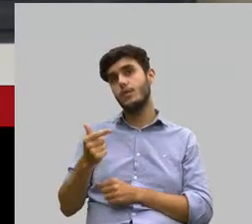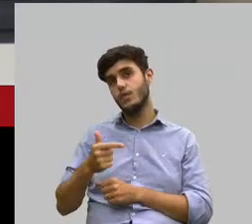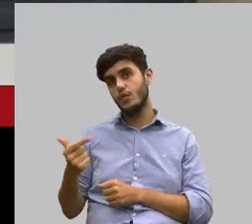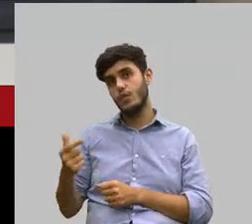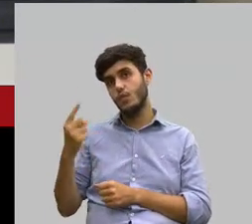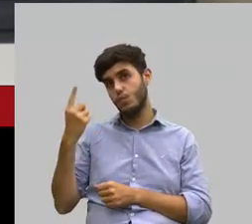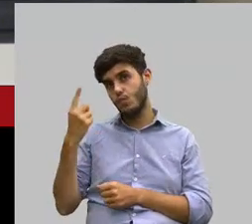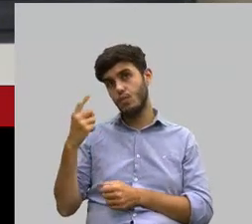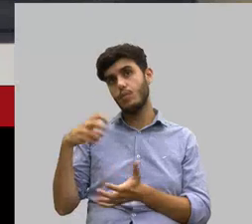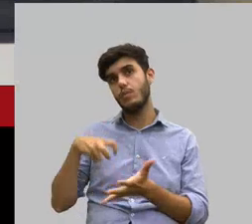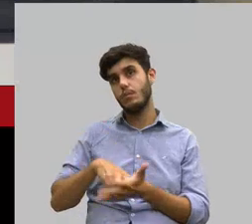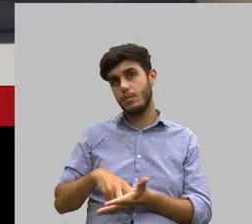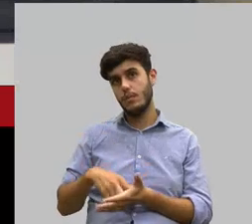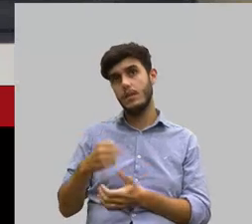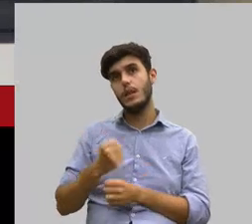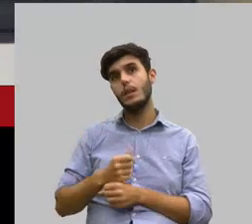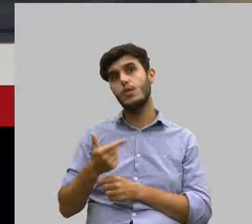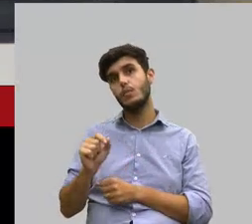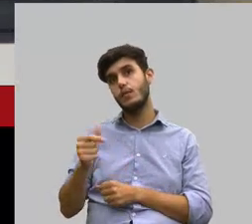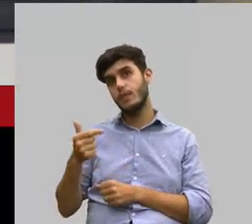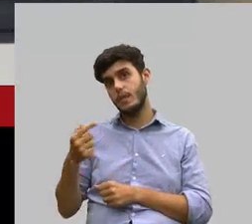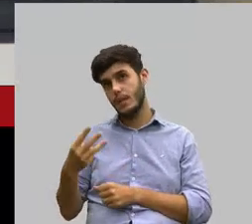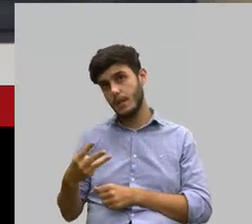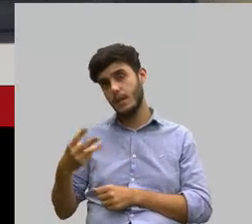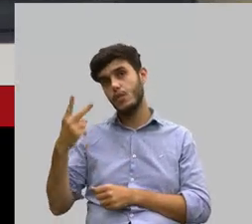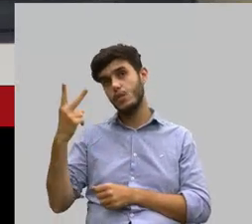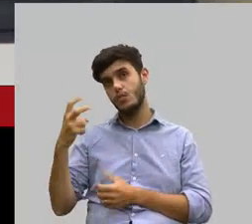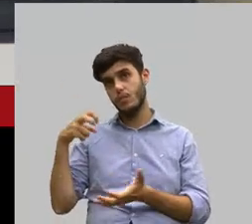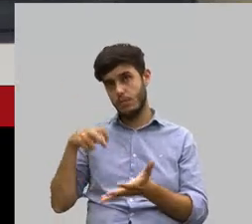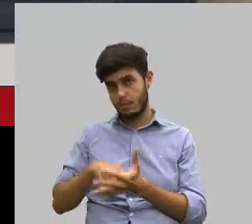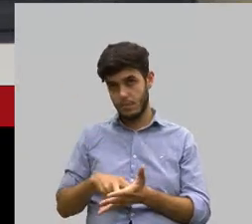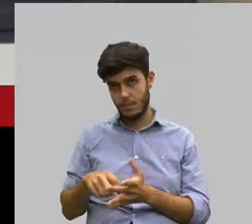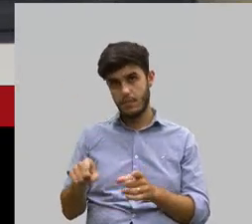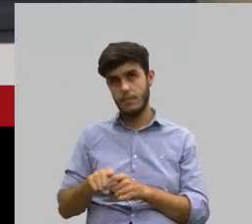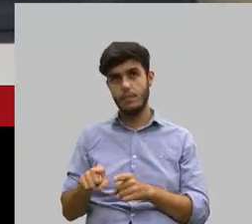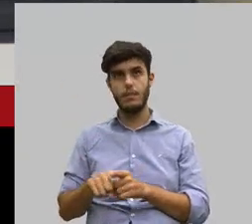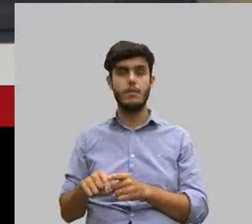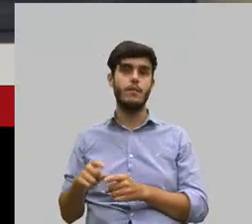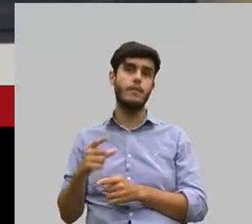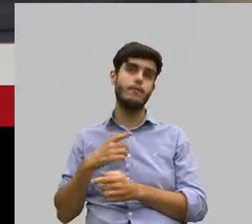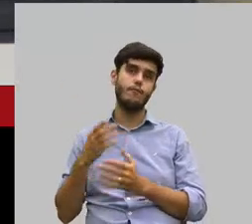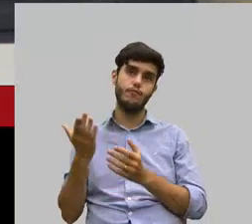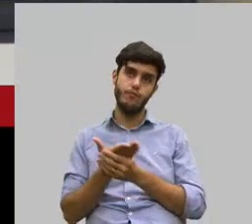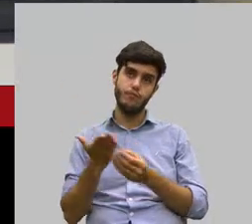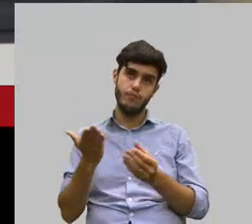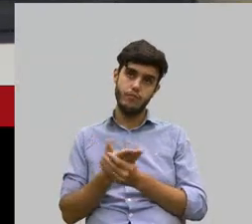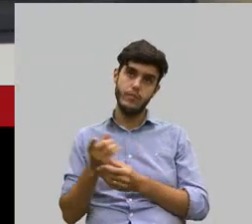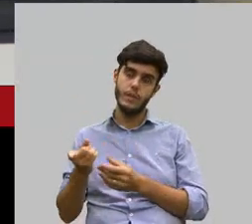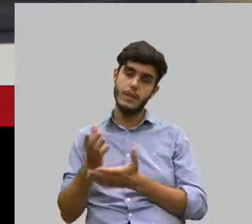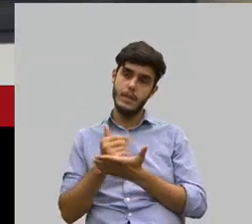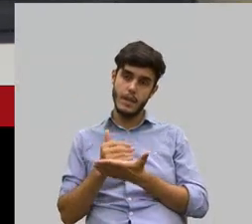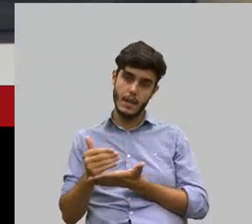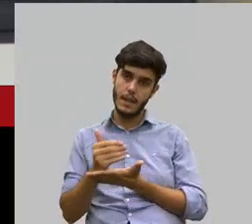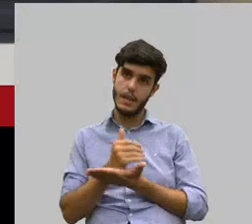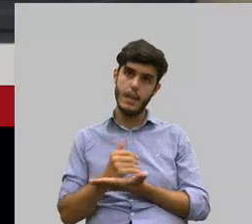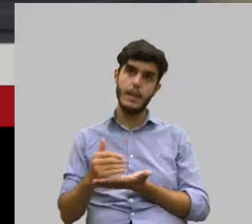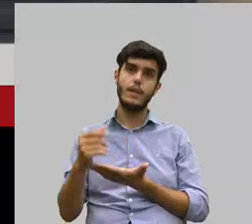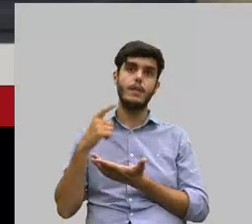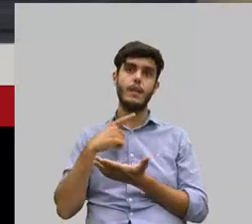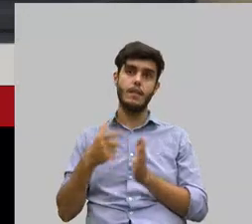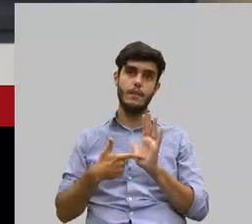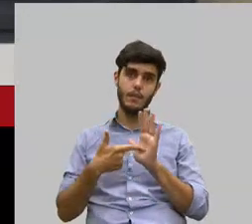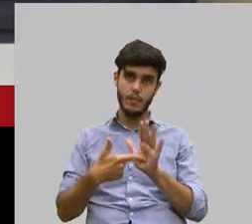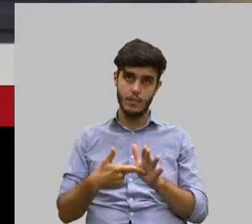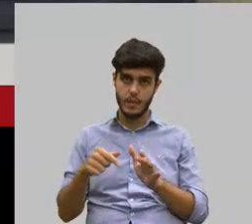ano 2023 já duas punições Dentre os vários procedimentos instaurados esses dados foram encaminhados aqui apresentados nessa